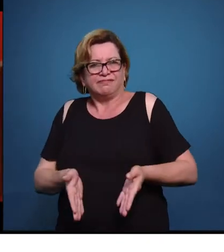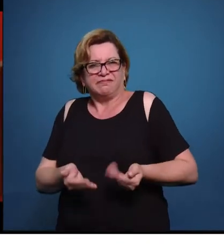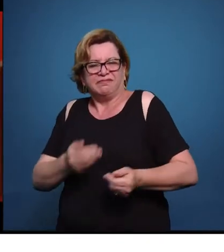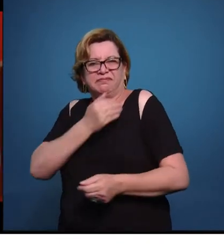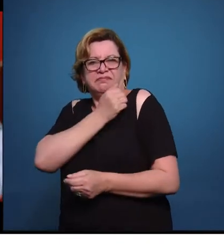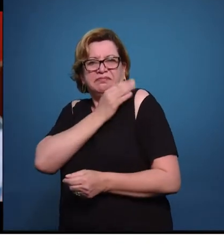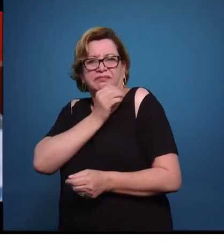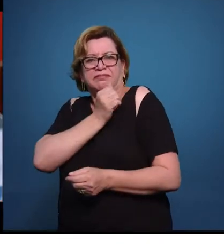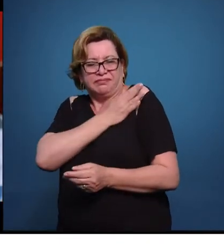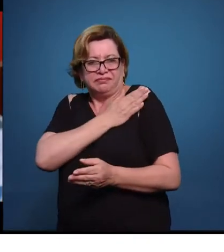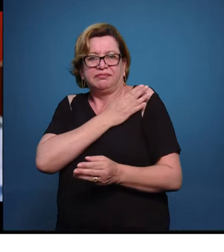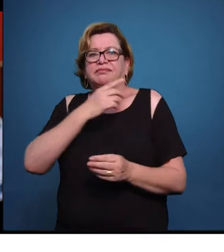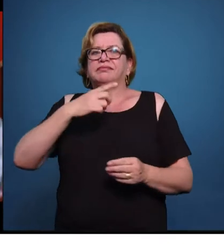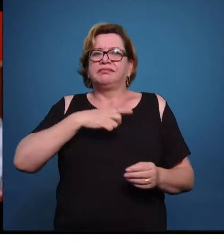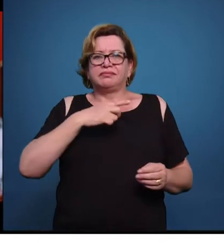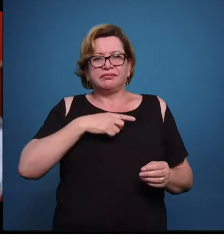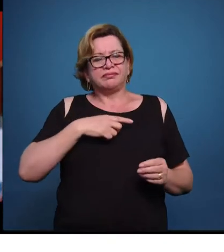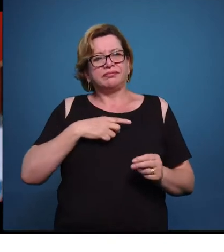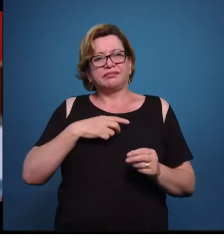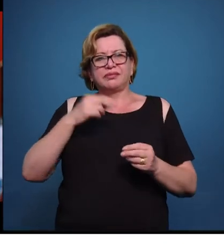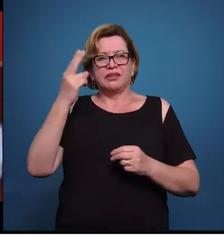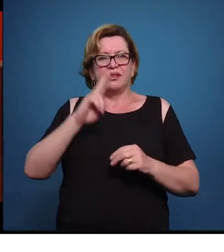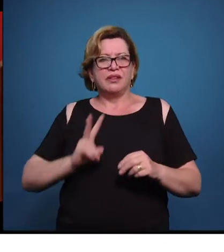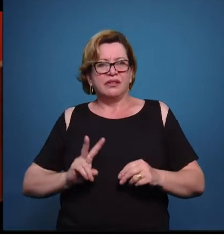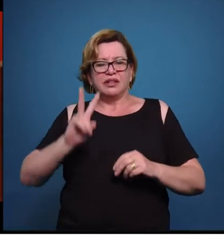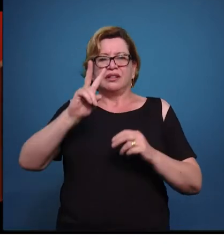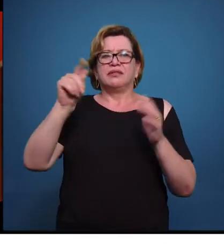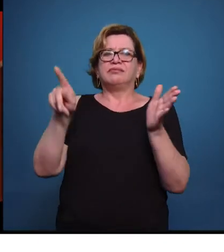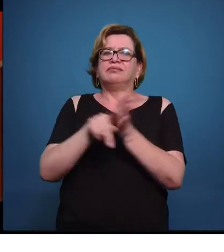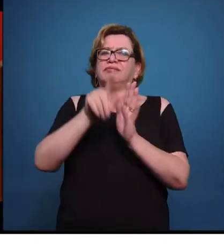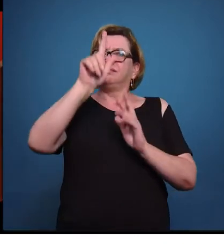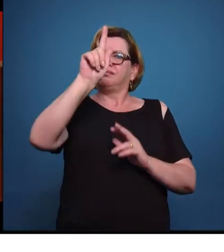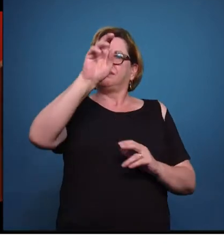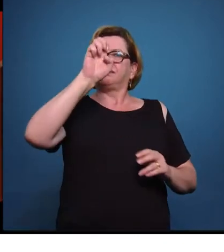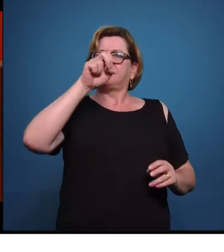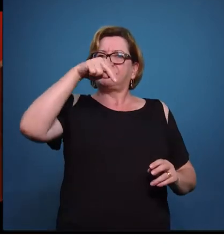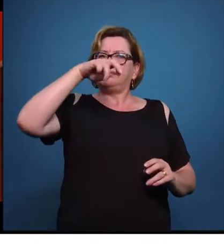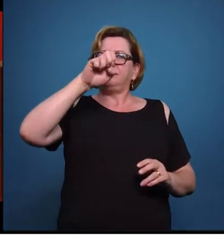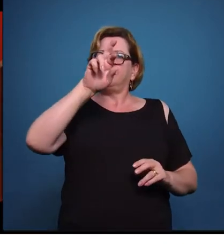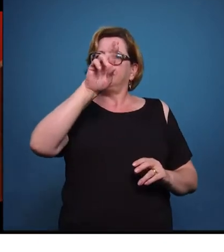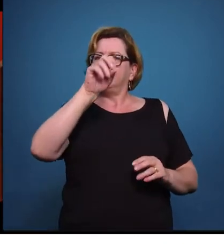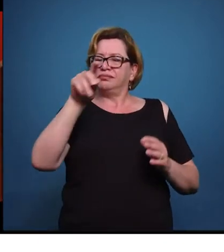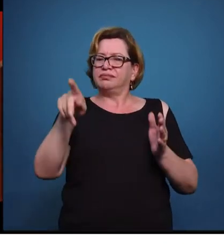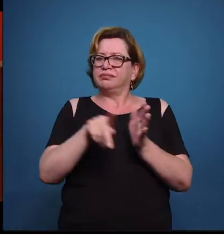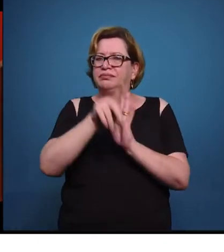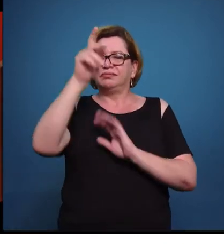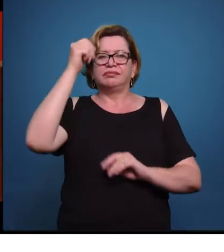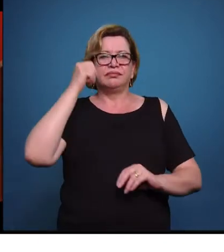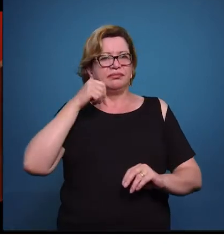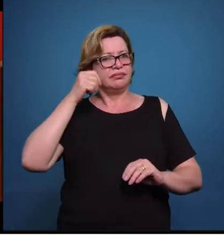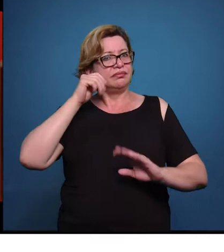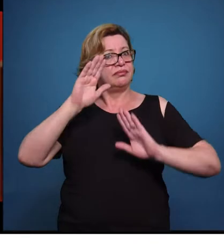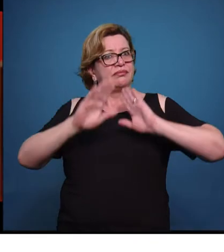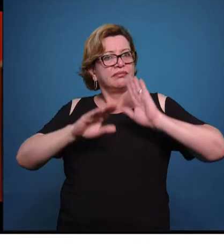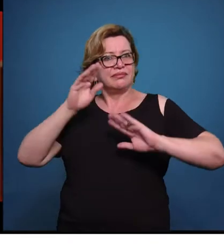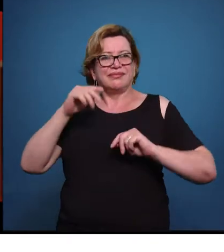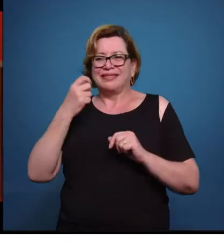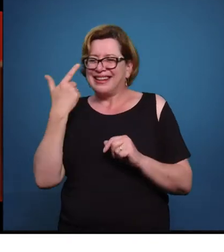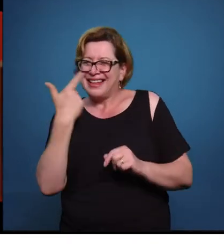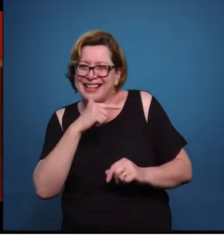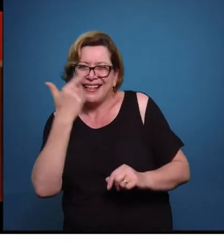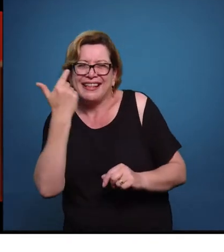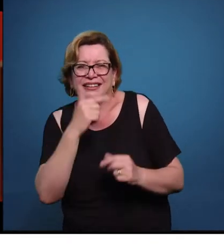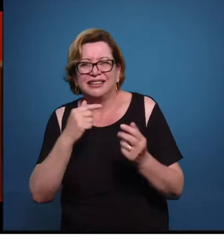estereótipo, muitas vezes que incentivam violência de gênero, violência contra a mulher, de uma maneira até um pouco